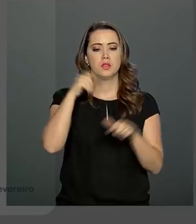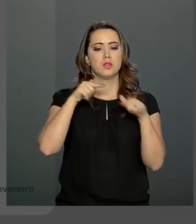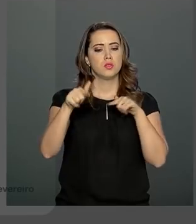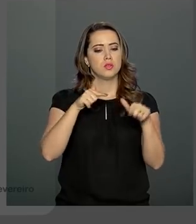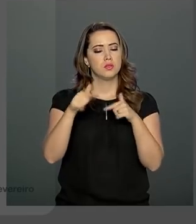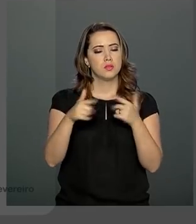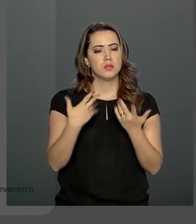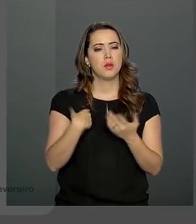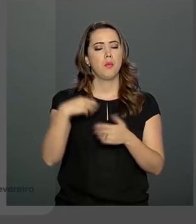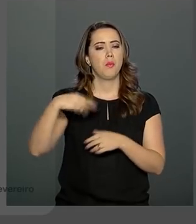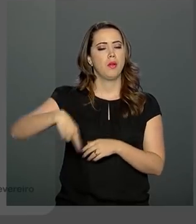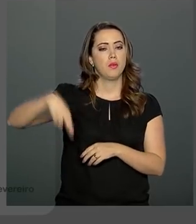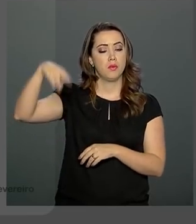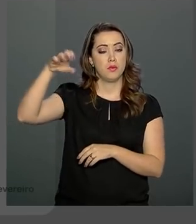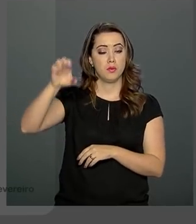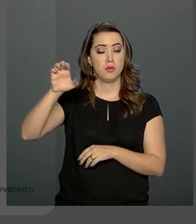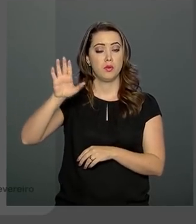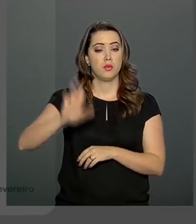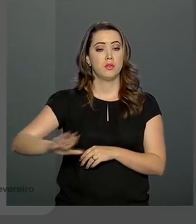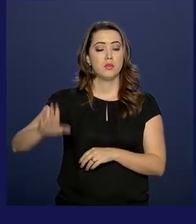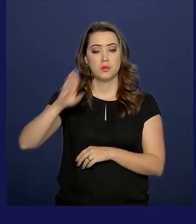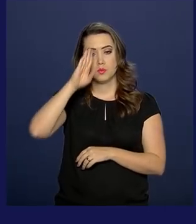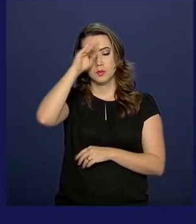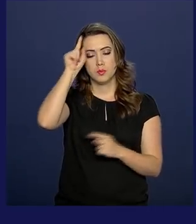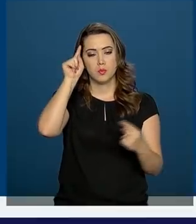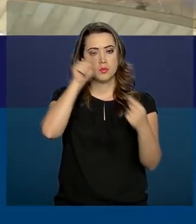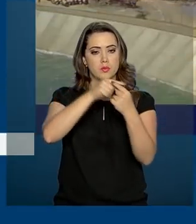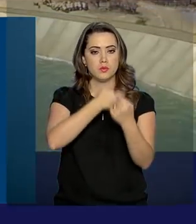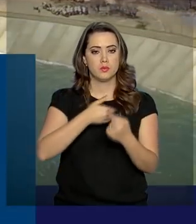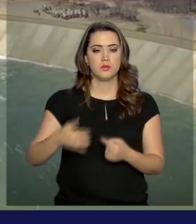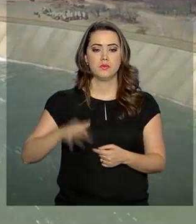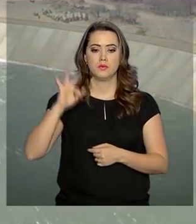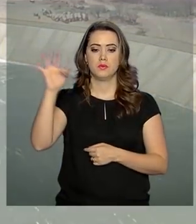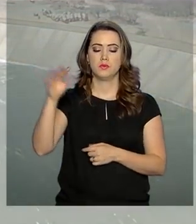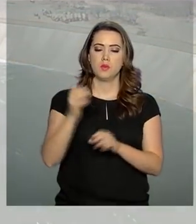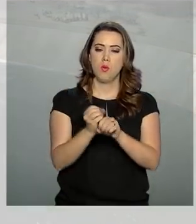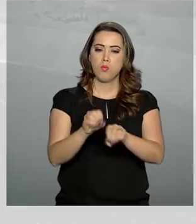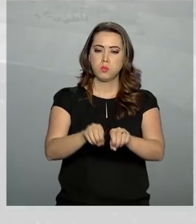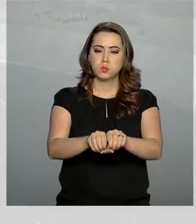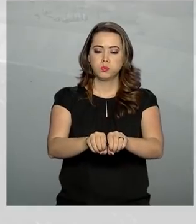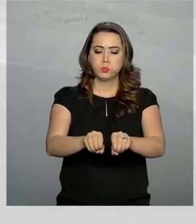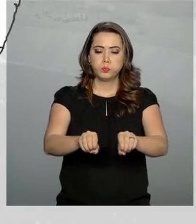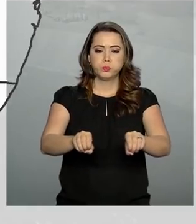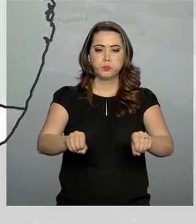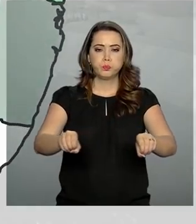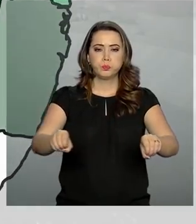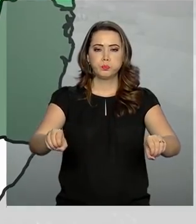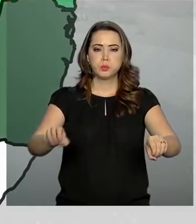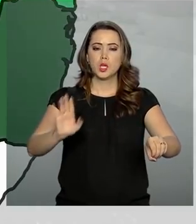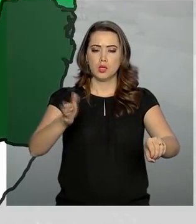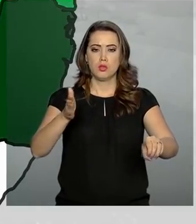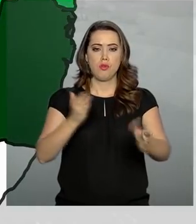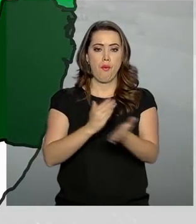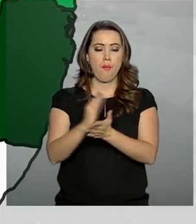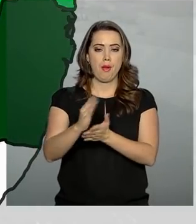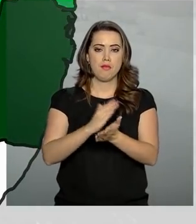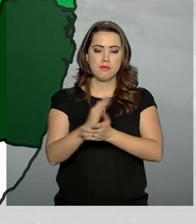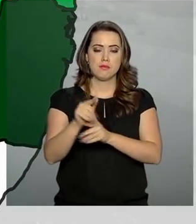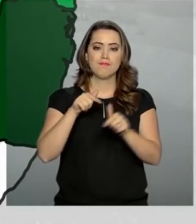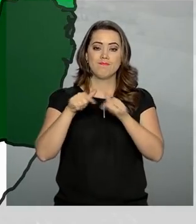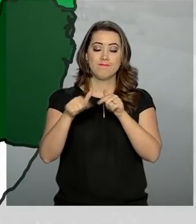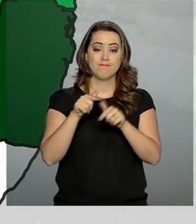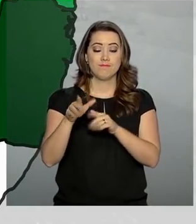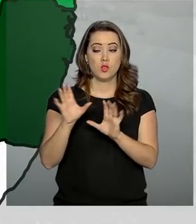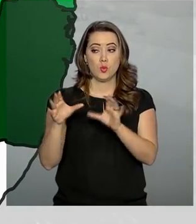que o Nordeste é uma prioridade do governo federal. A adutora do Agreste está na fase de pré-operação e faz parte do